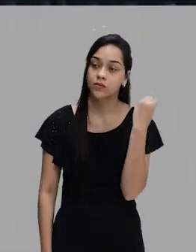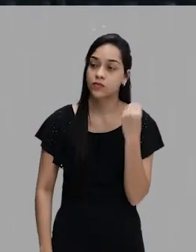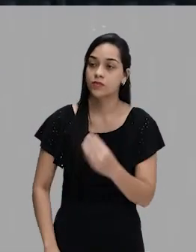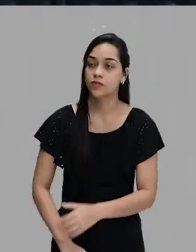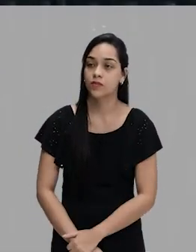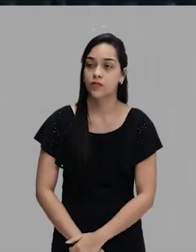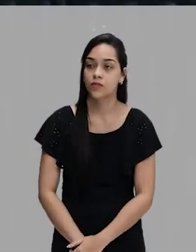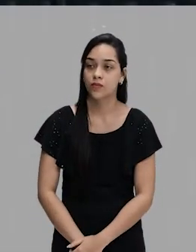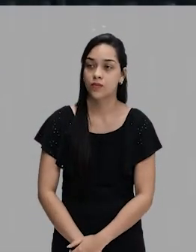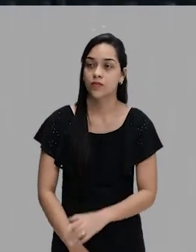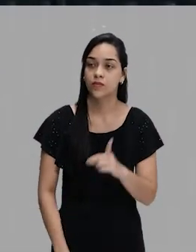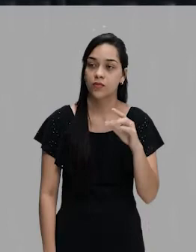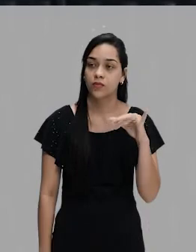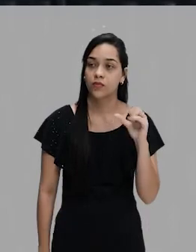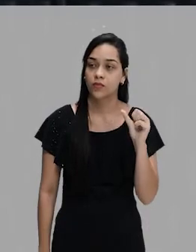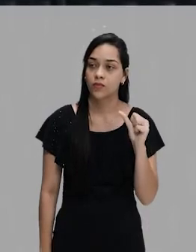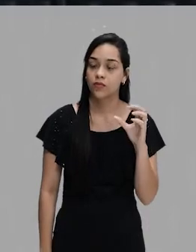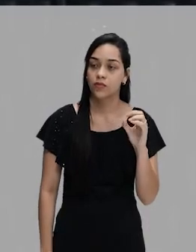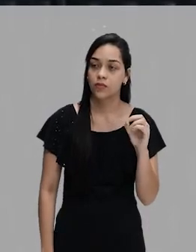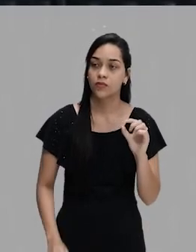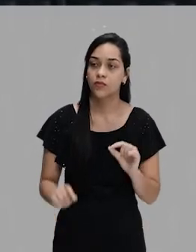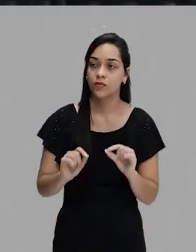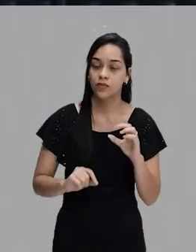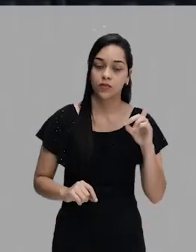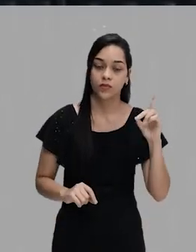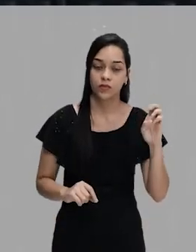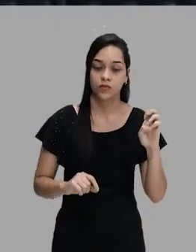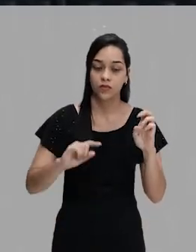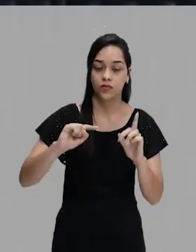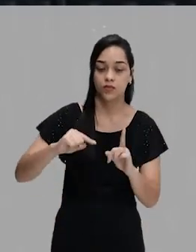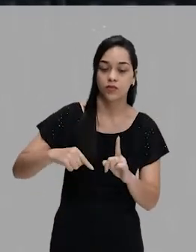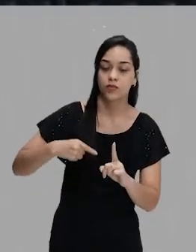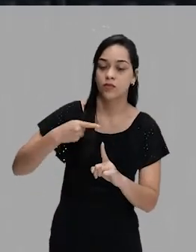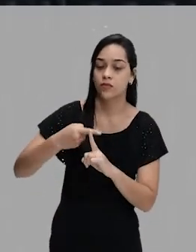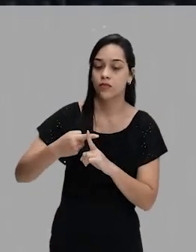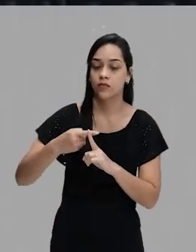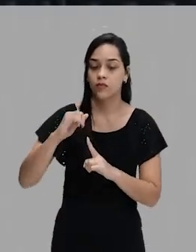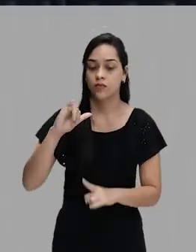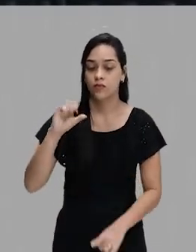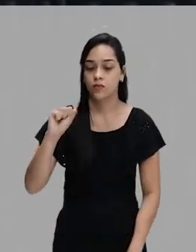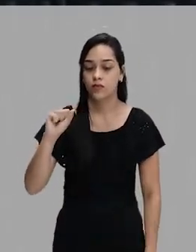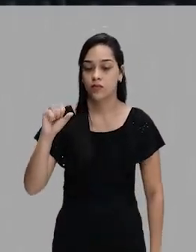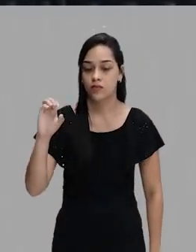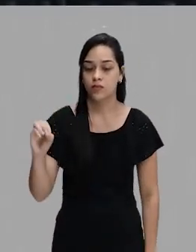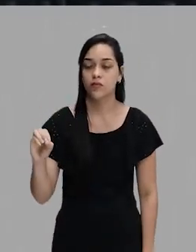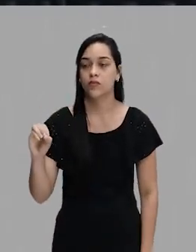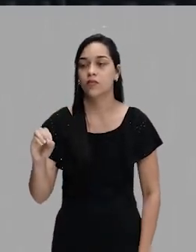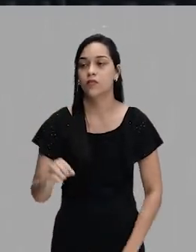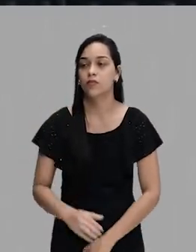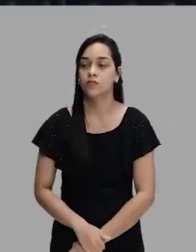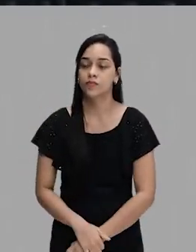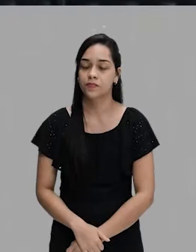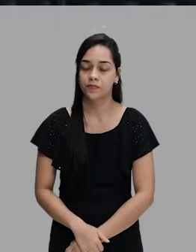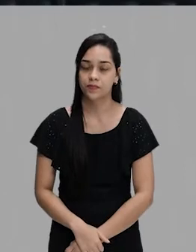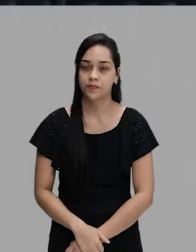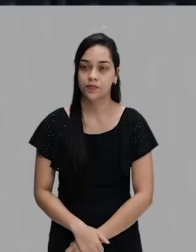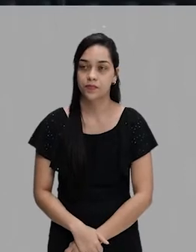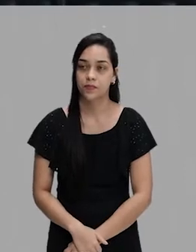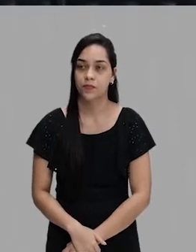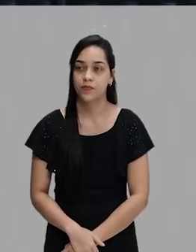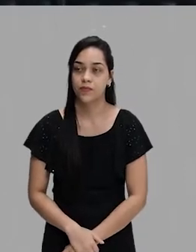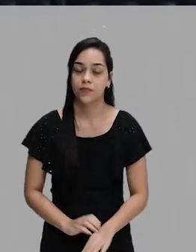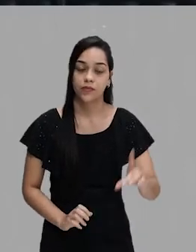disso. Disso, gente, é a contração do de, como eu já falei, da preposição de mais o isso. De mais isso,